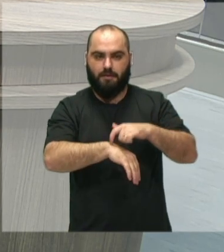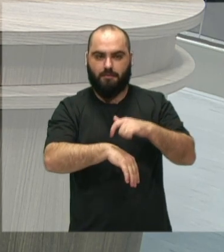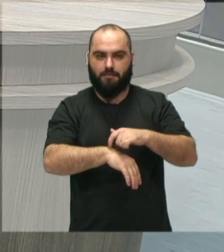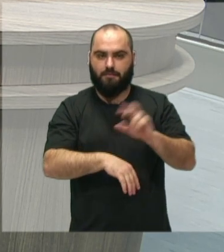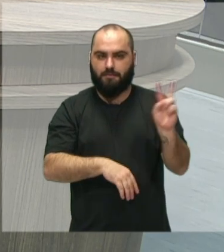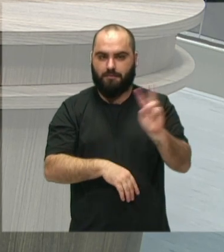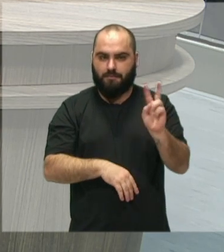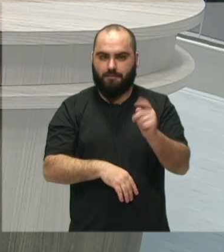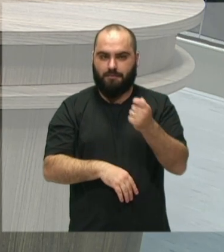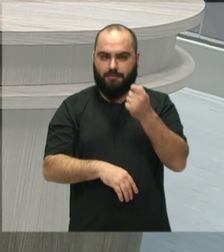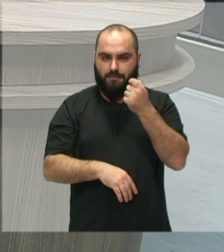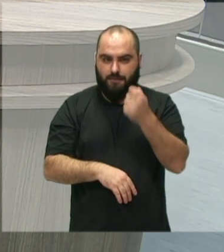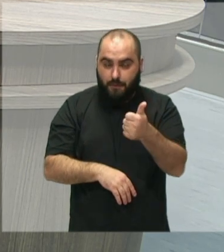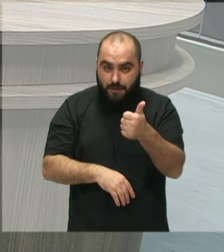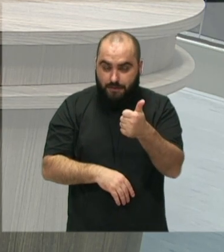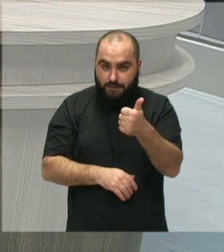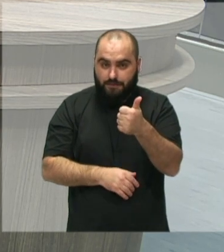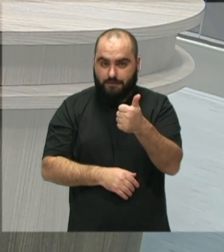bloco também já está quase...